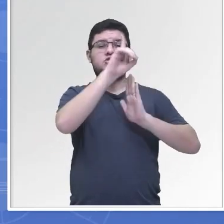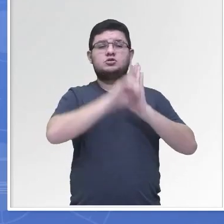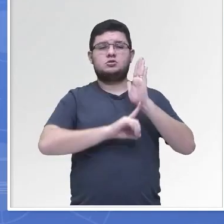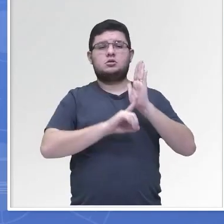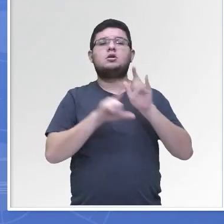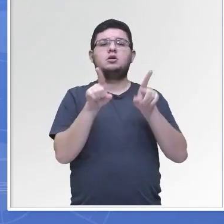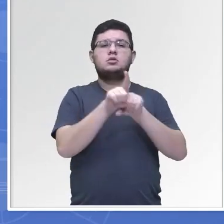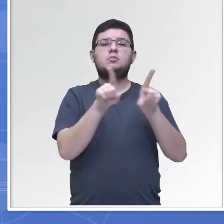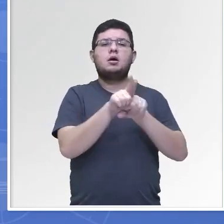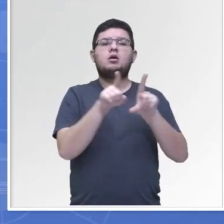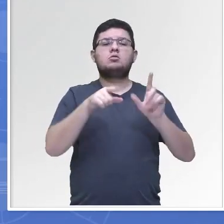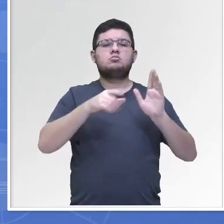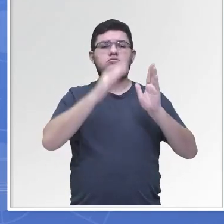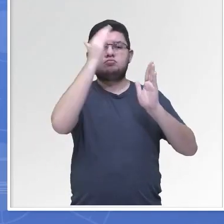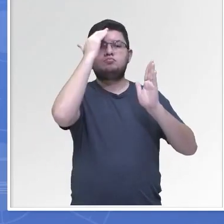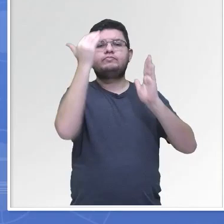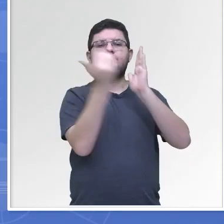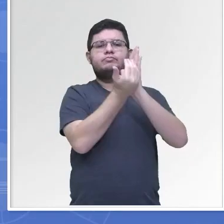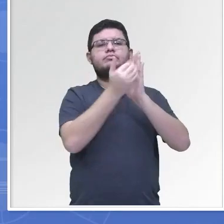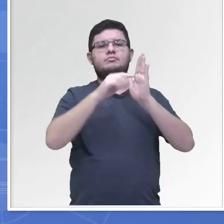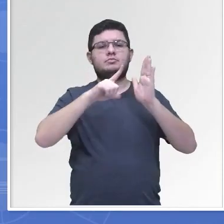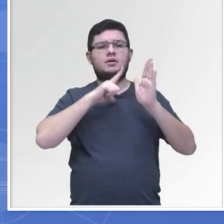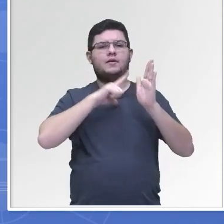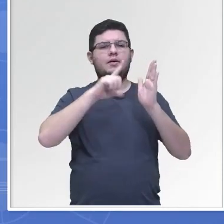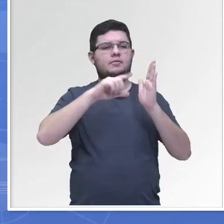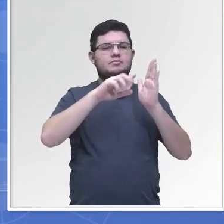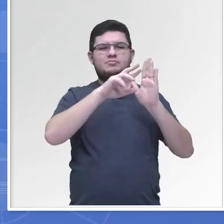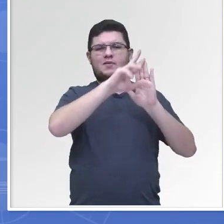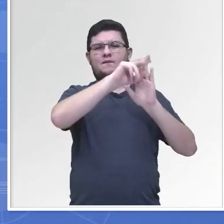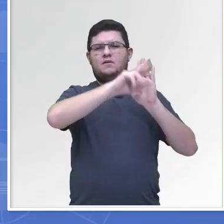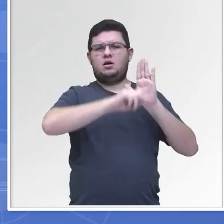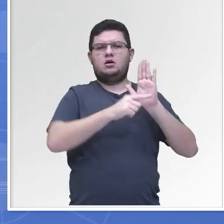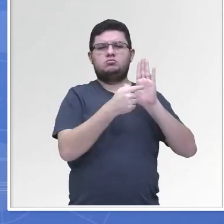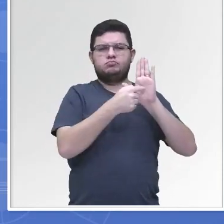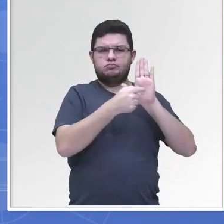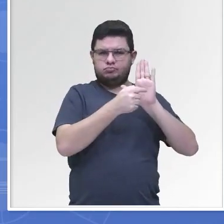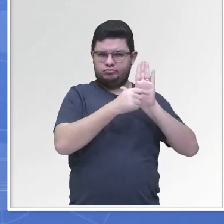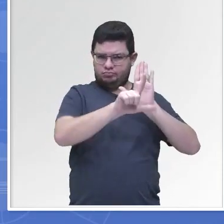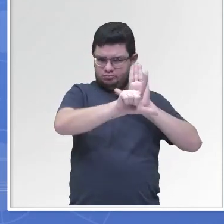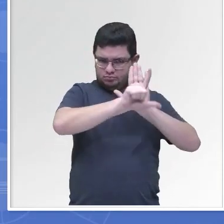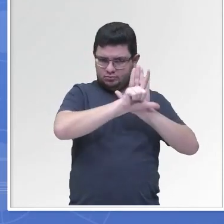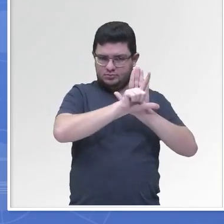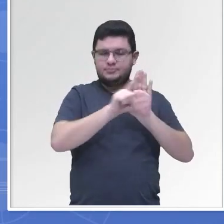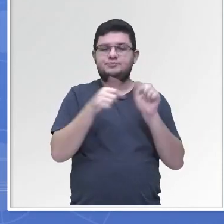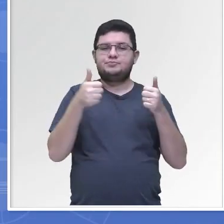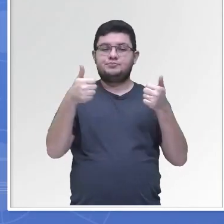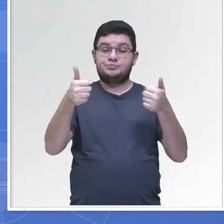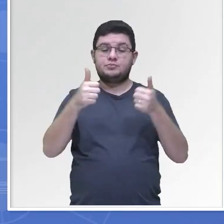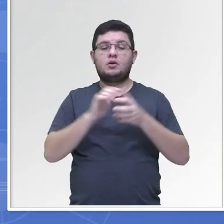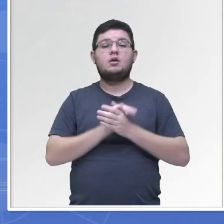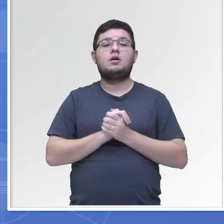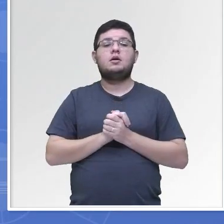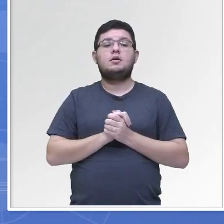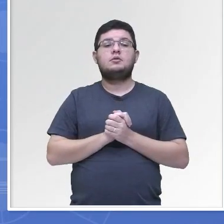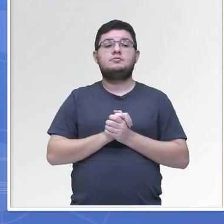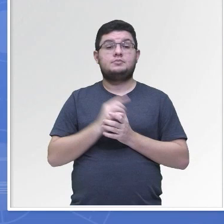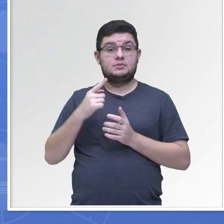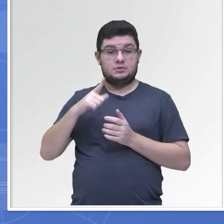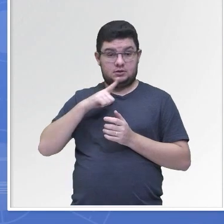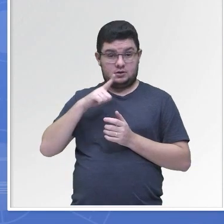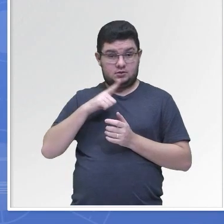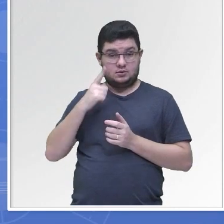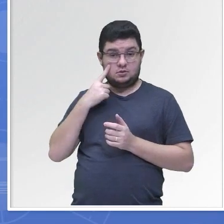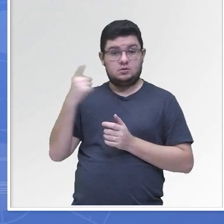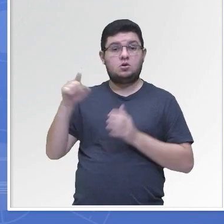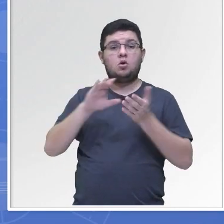onde nasce, é o documento de nascimento de uma nova forma administrativa, tudo bem? Então, nós vamos ter aí a nossa